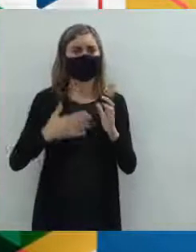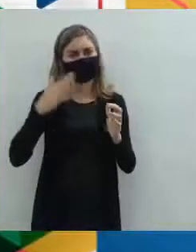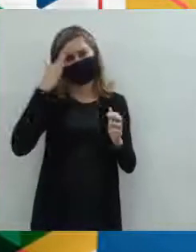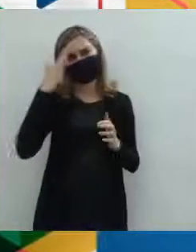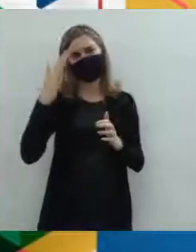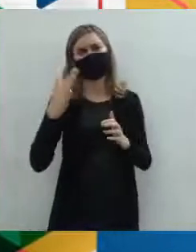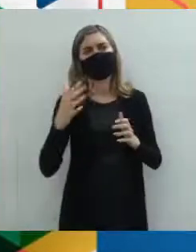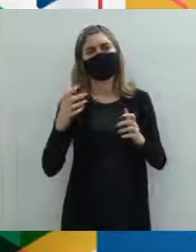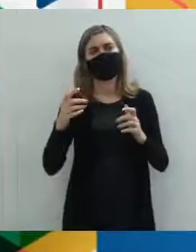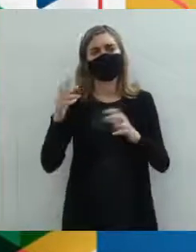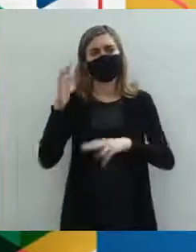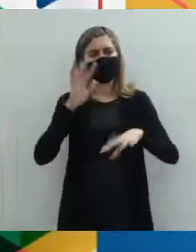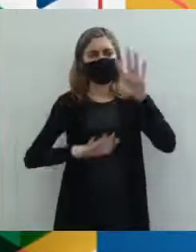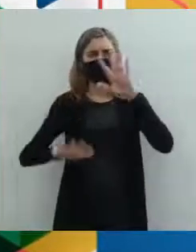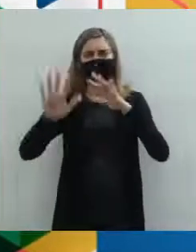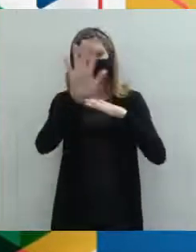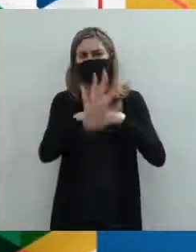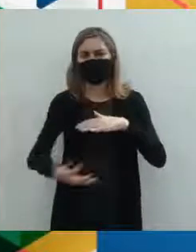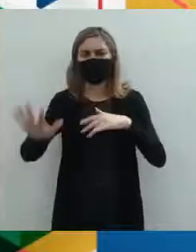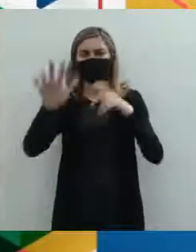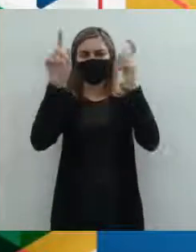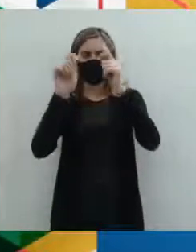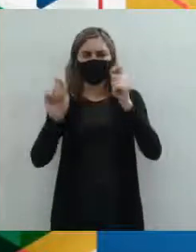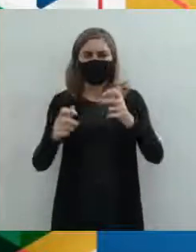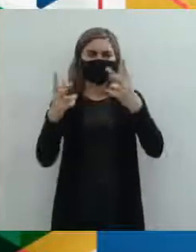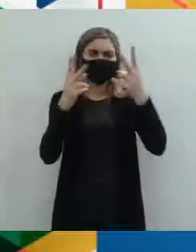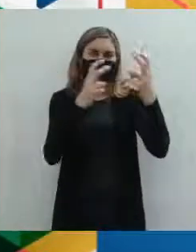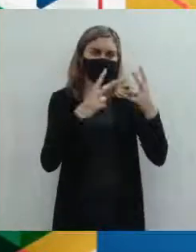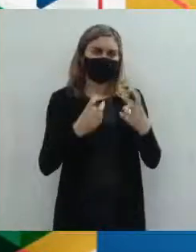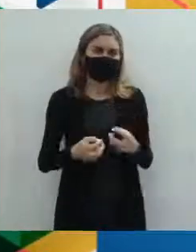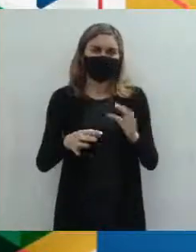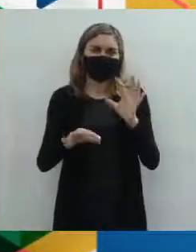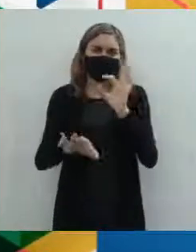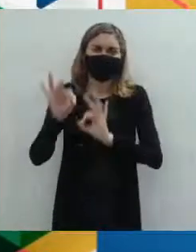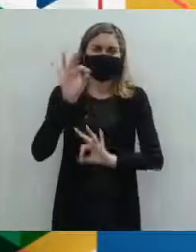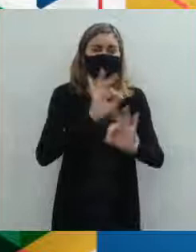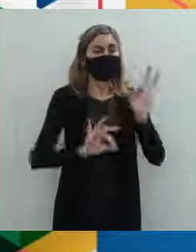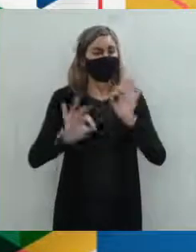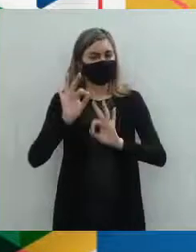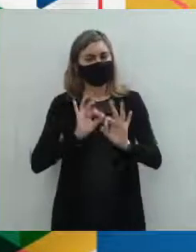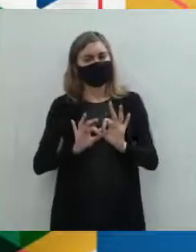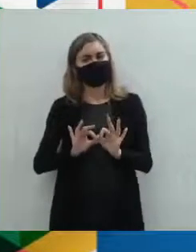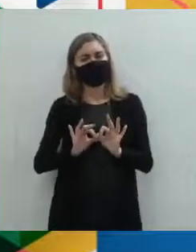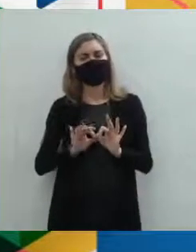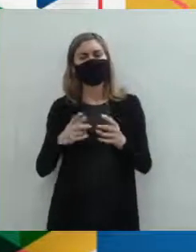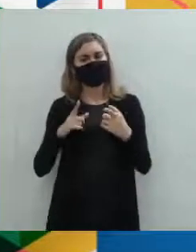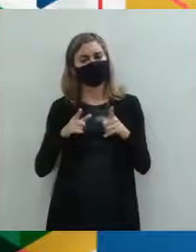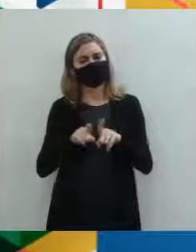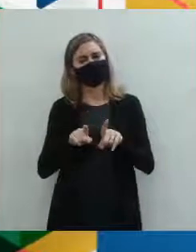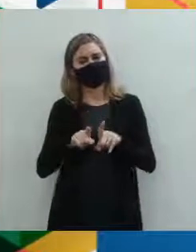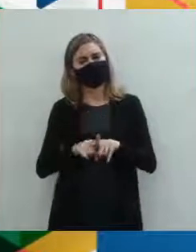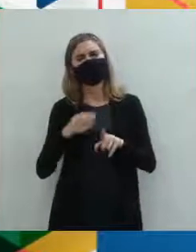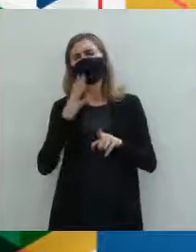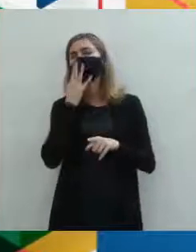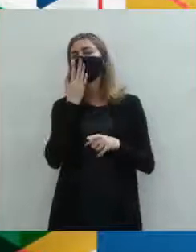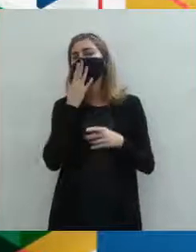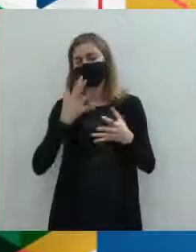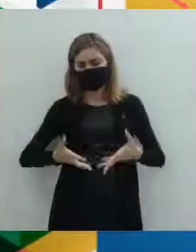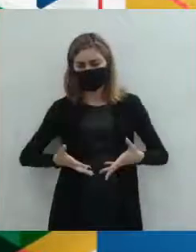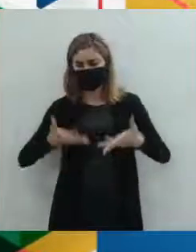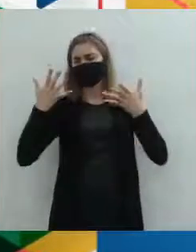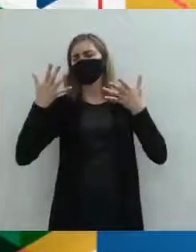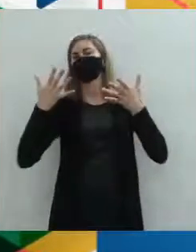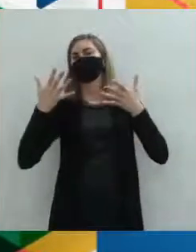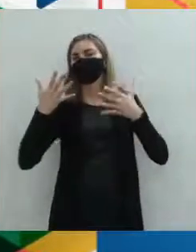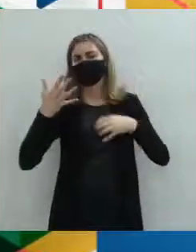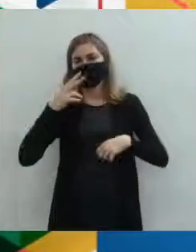são a arte figurativa, a arte que a gente consegue perceber as formas, né? a gente tem um colorido muito brutal,